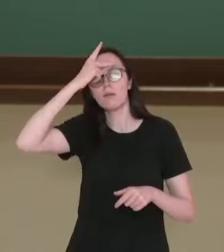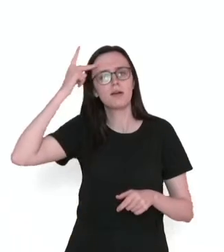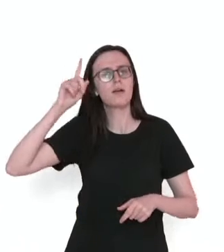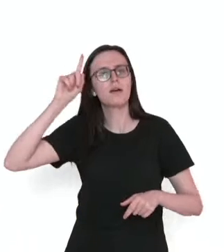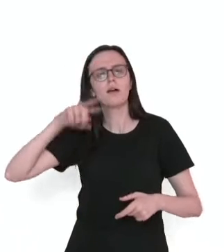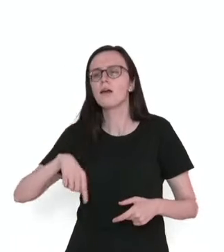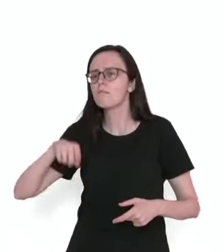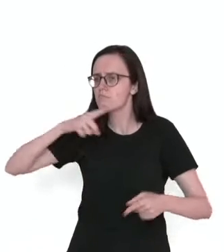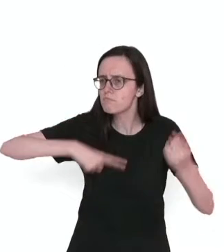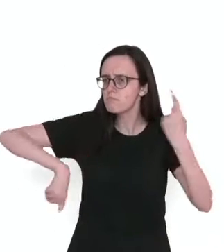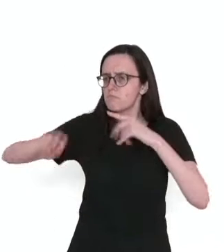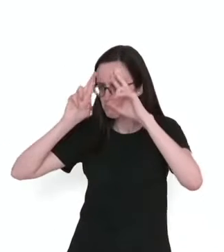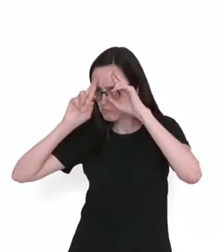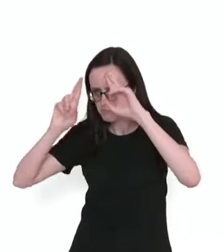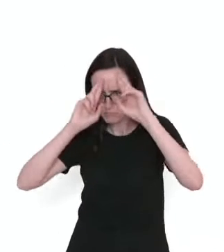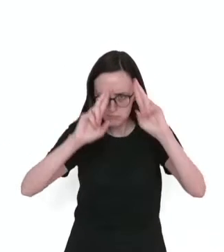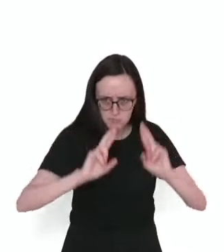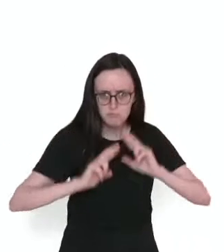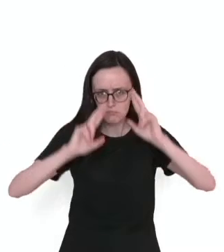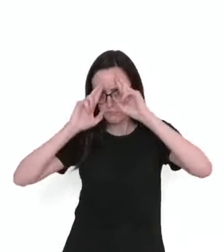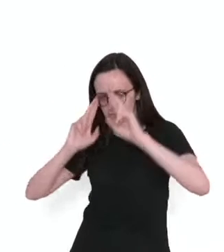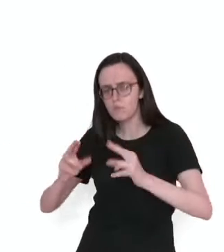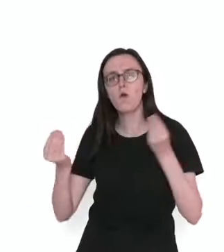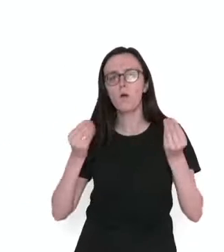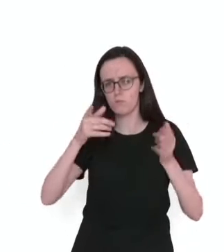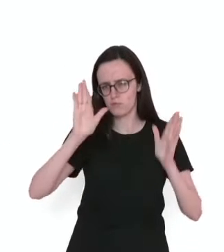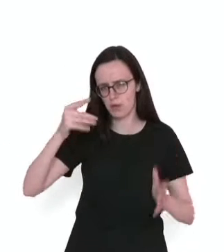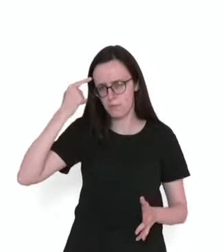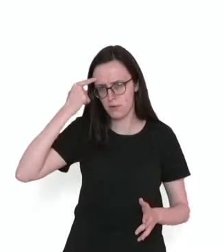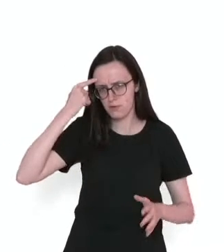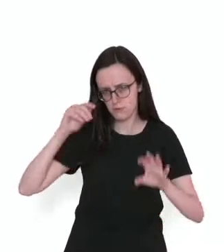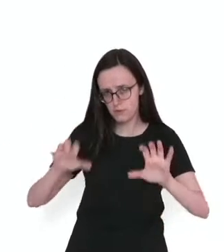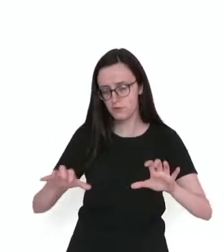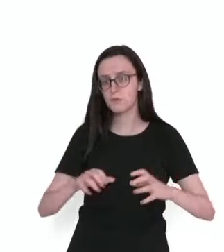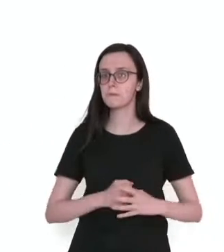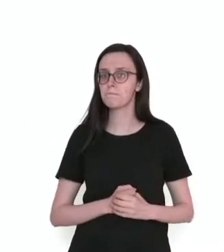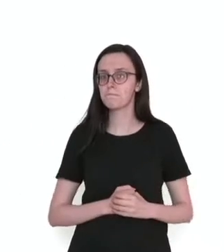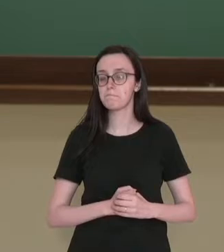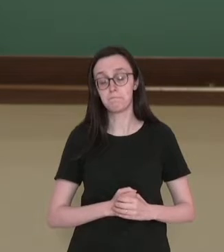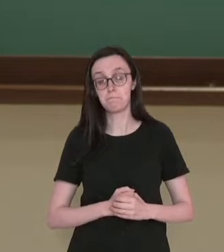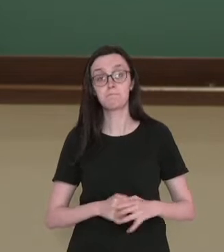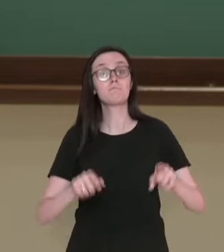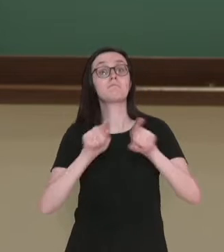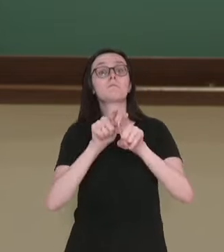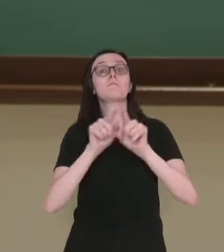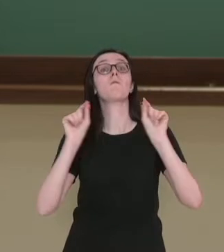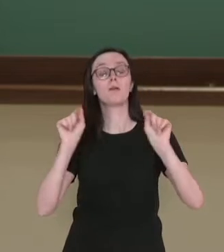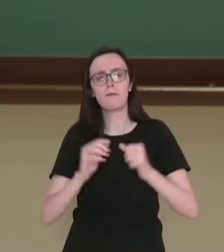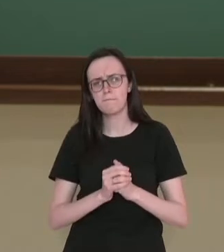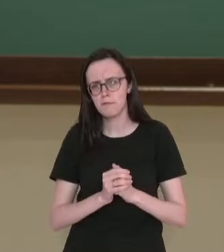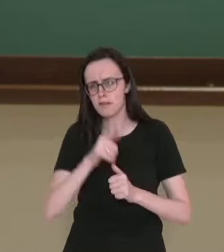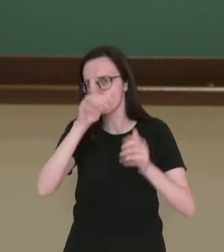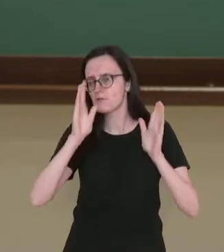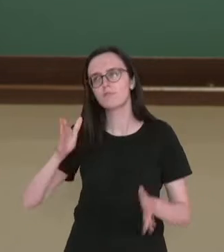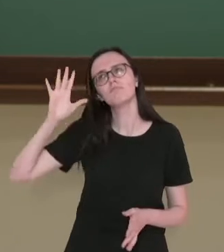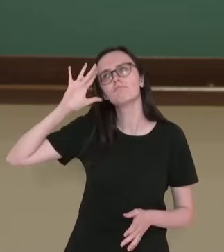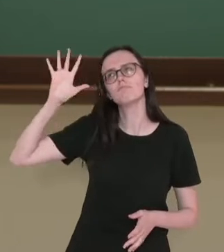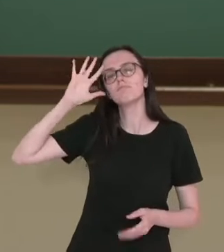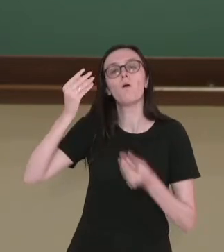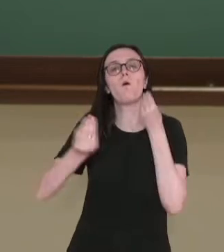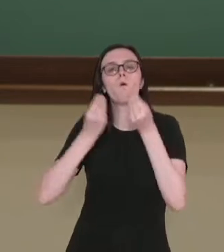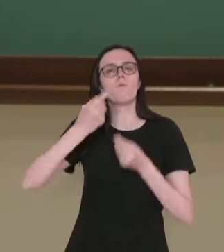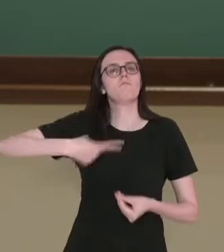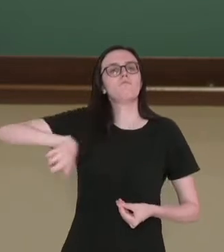são igualmente respeitadas? Já pensou sobre isso? E mais, você já imaginou como seria a